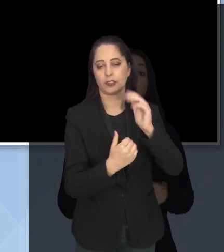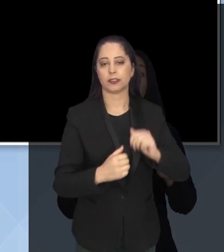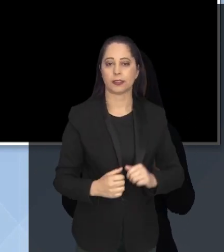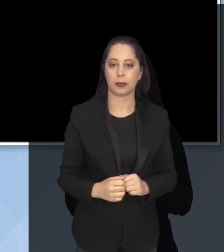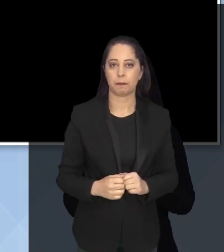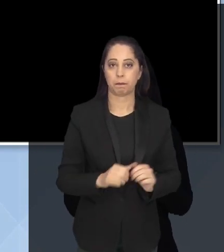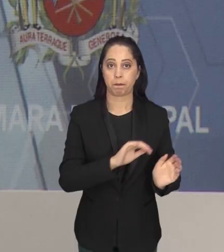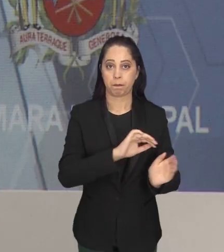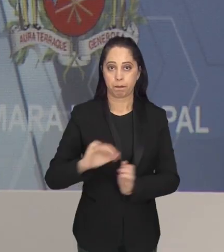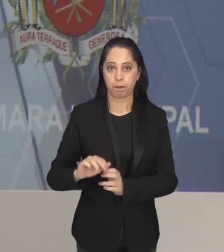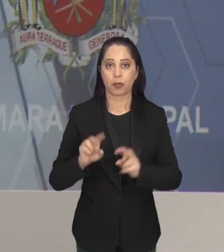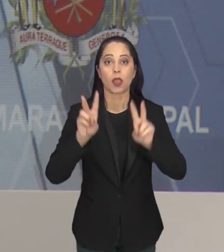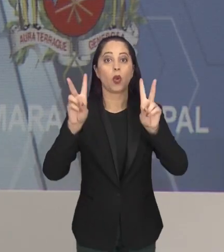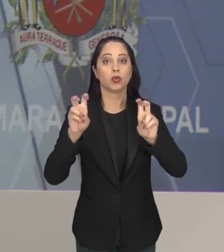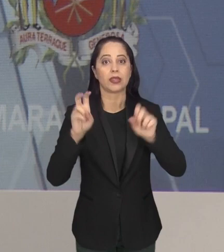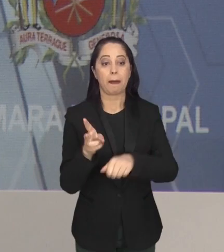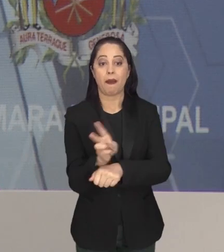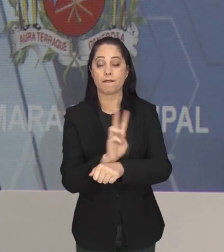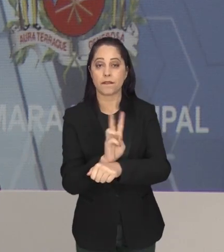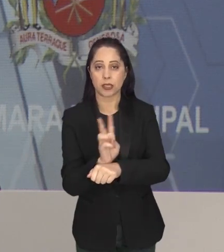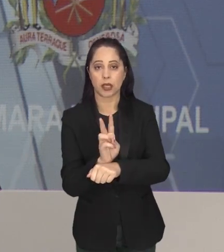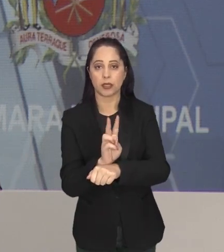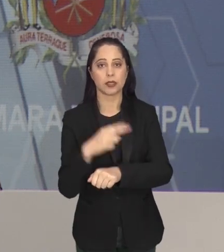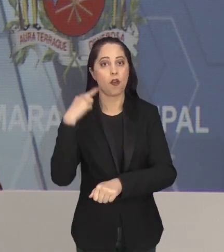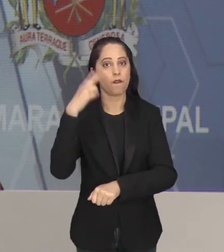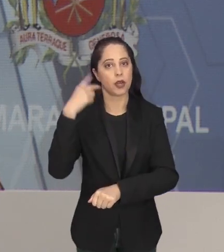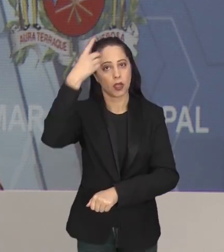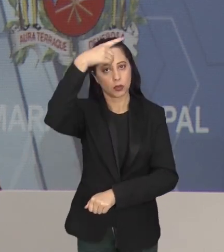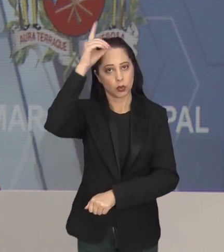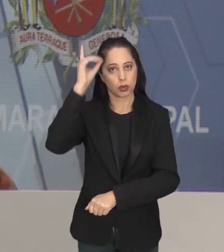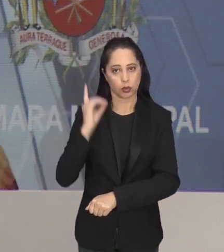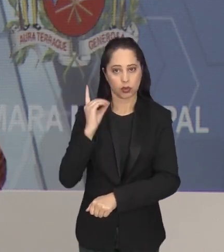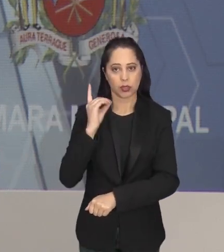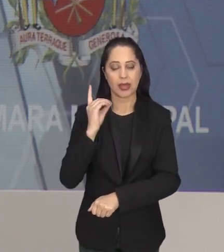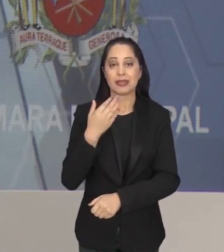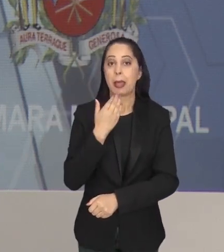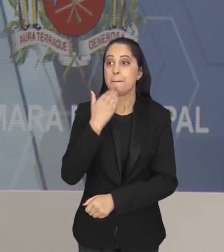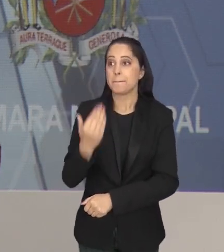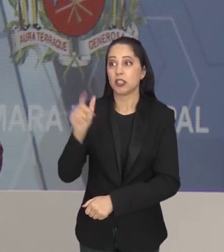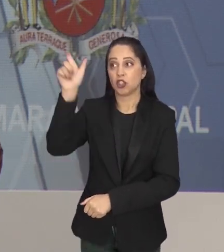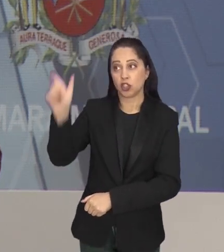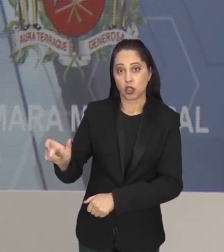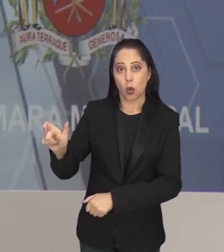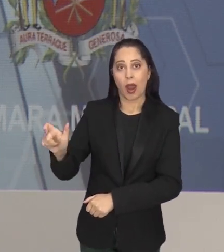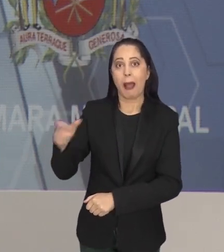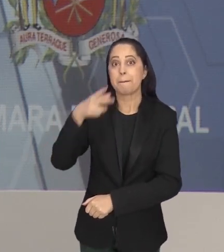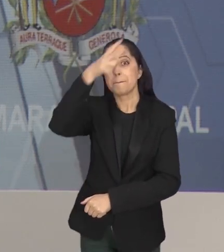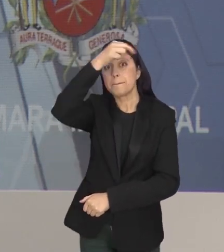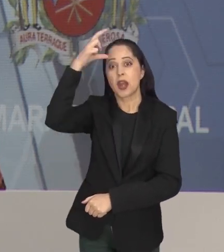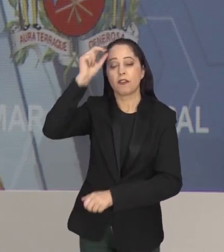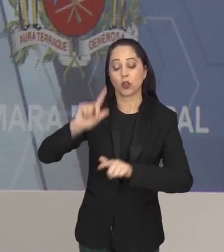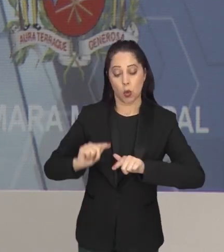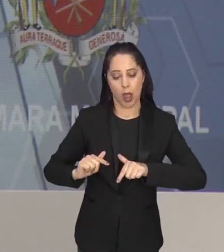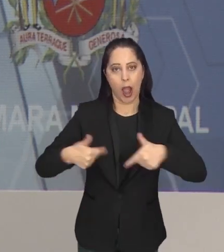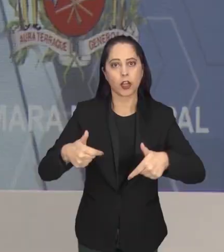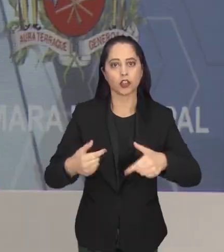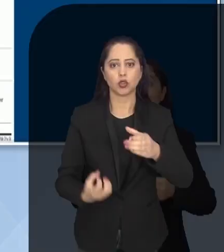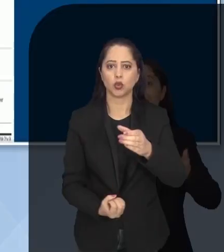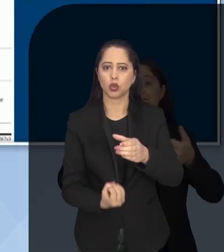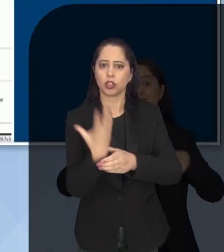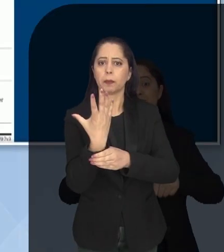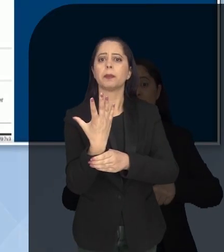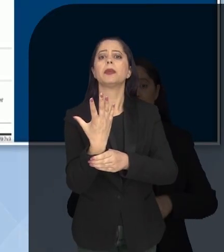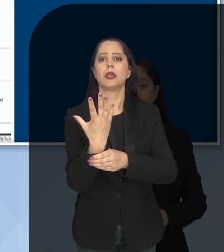os prejuízos. Ainda no tema da fiscalização, a vereadora Dulce Rita cobrou ações da Prefeitura para criar